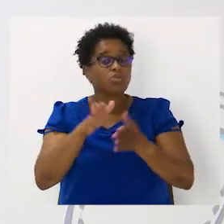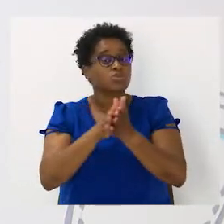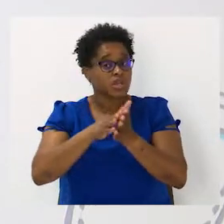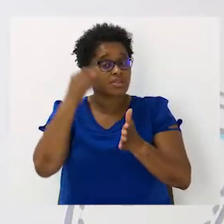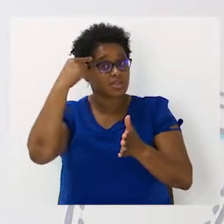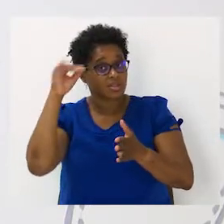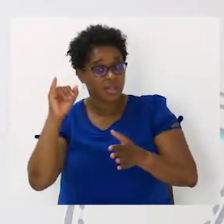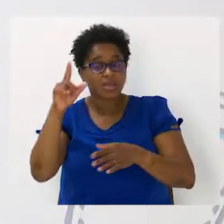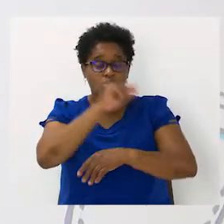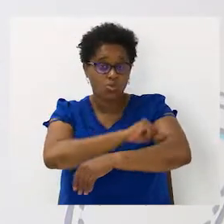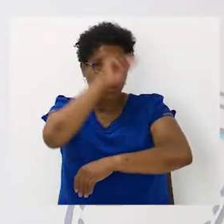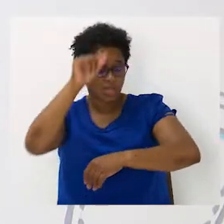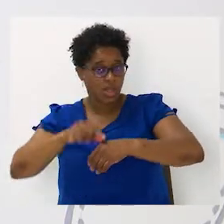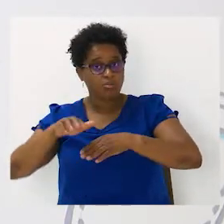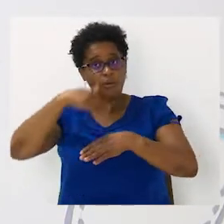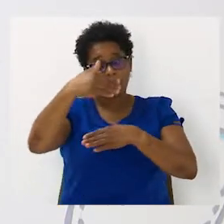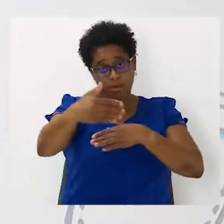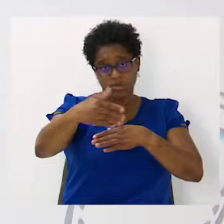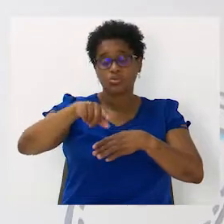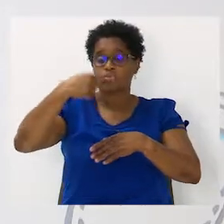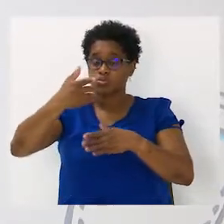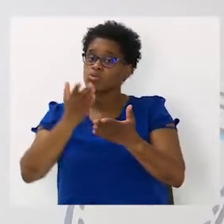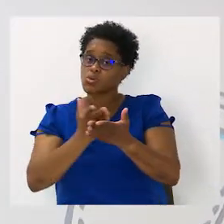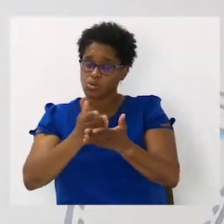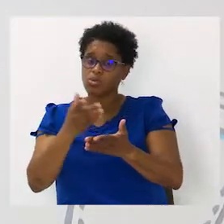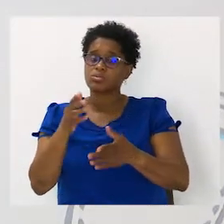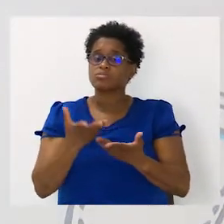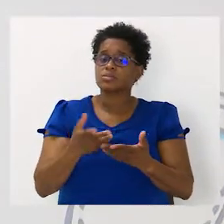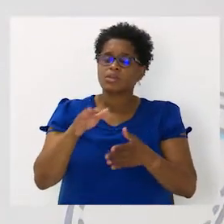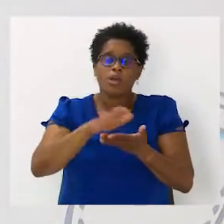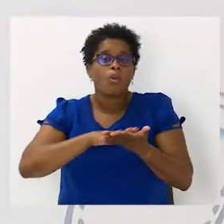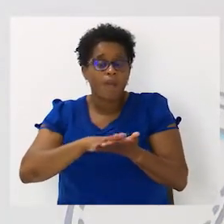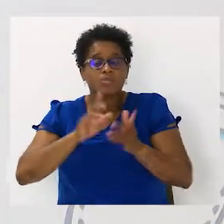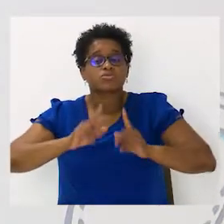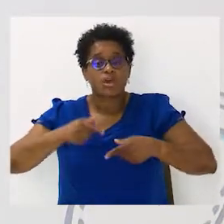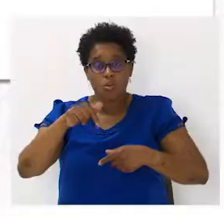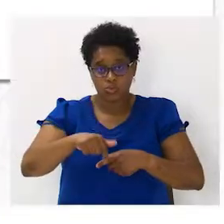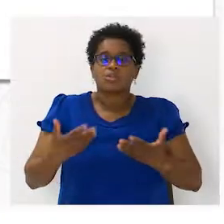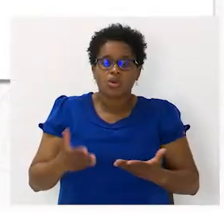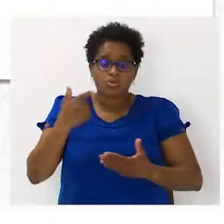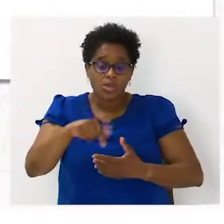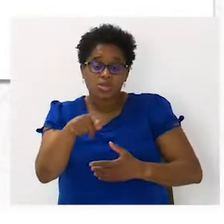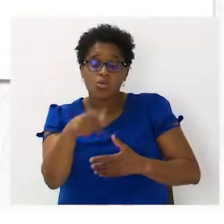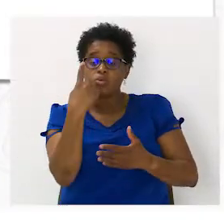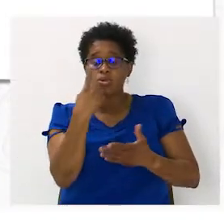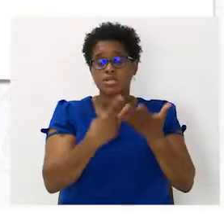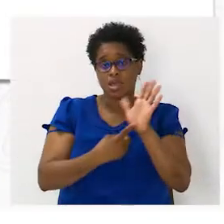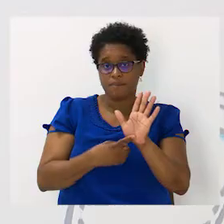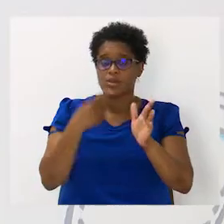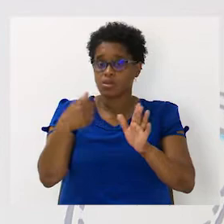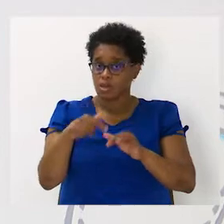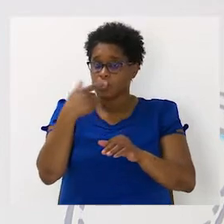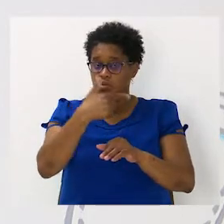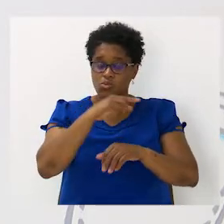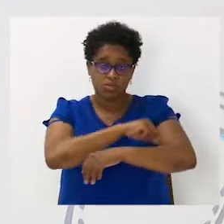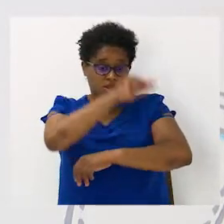triângulo lá mais à frente, num outro nível. Mas vamos dar o básico hoje. Então temos aqui um exemplo.